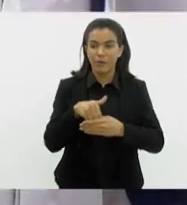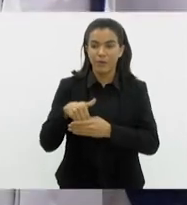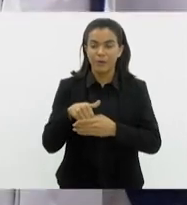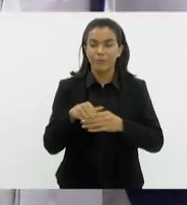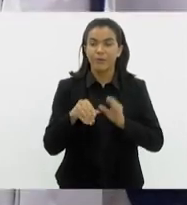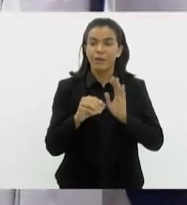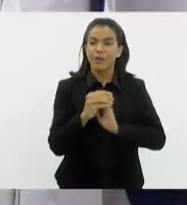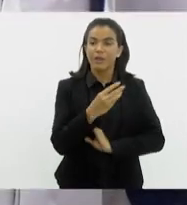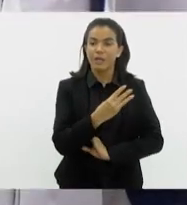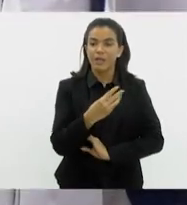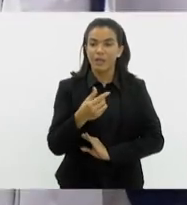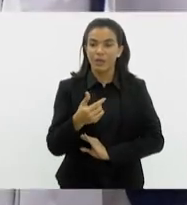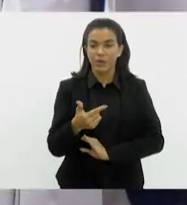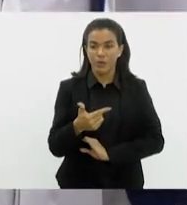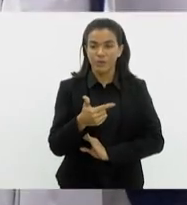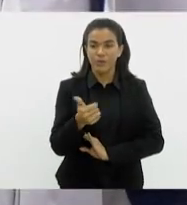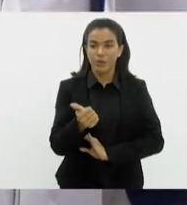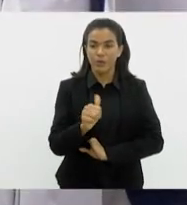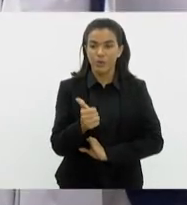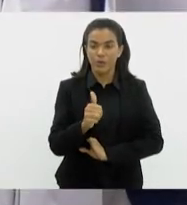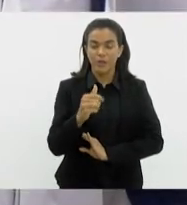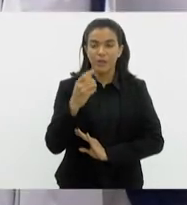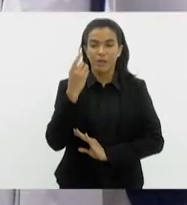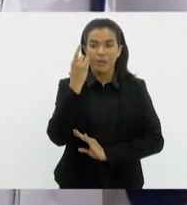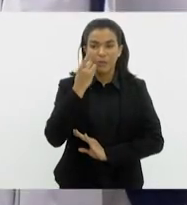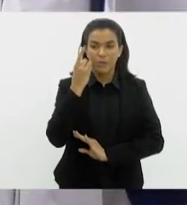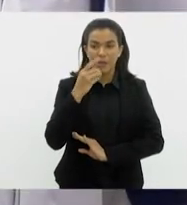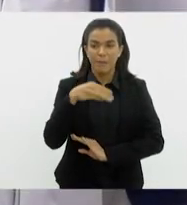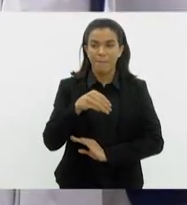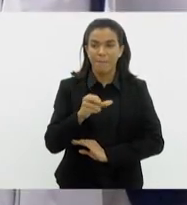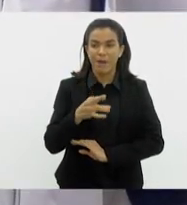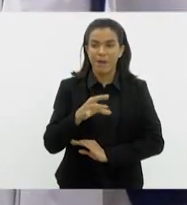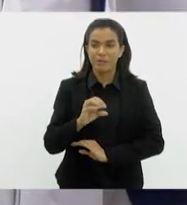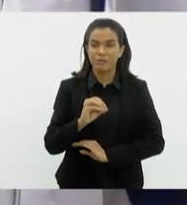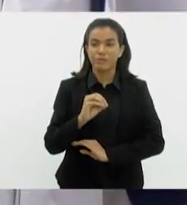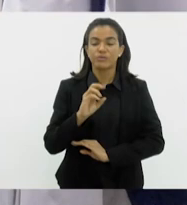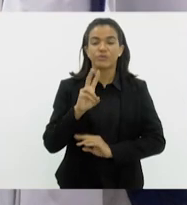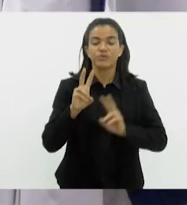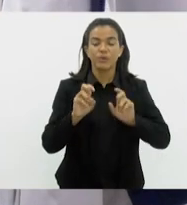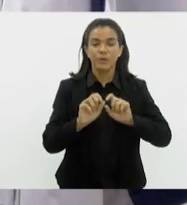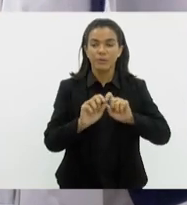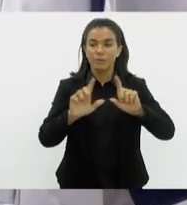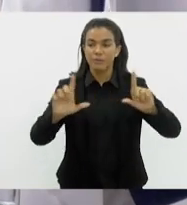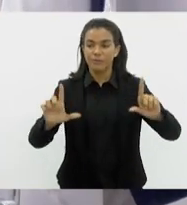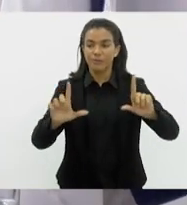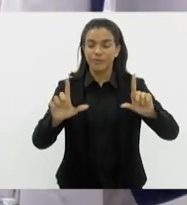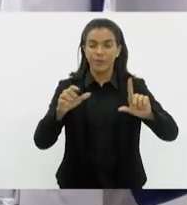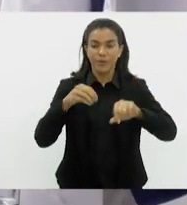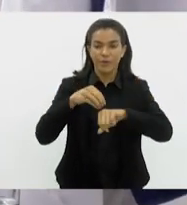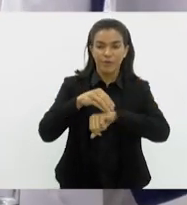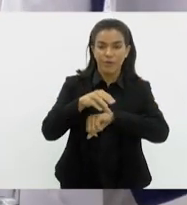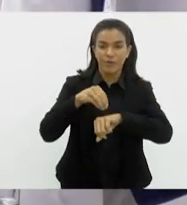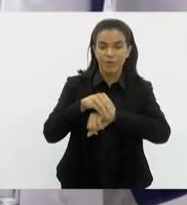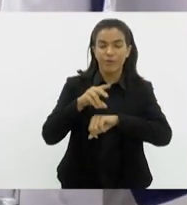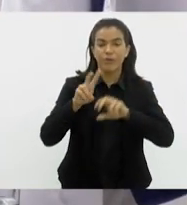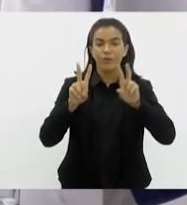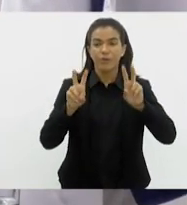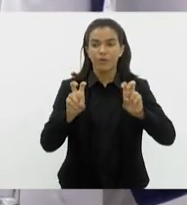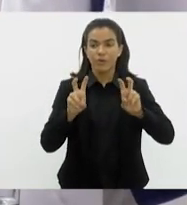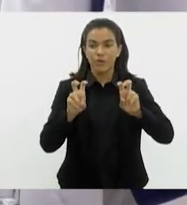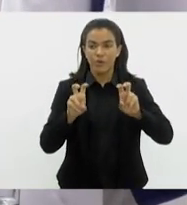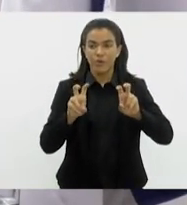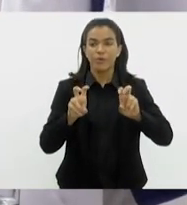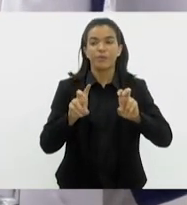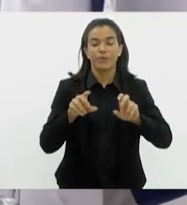de lei 3211 de 2017, autoria da deputada Márcia Giovanni, que dispõe sobre a fixação de placas informativas sobre a adoção de nascituro